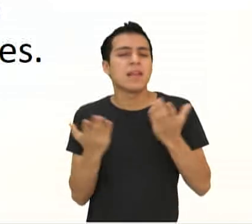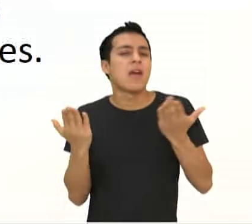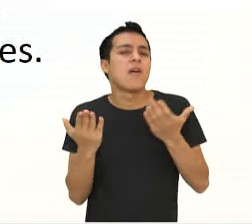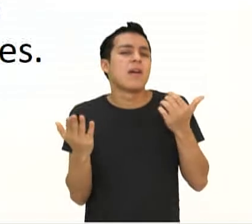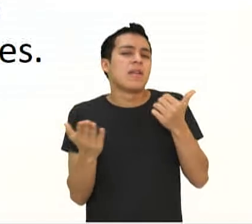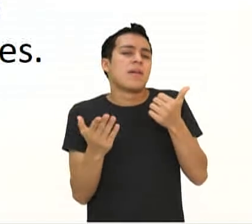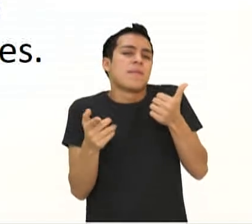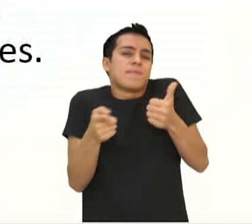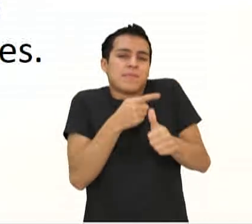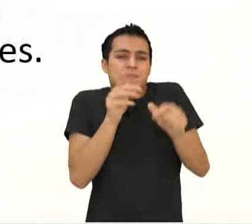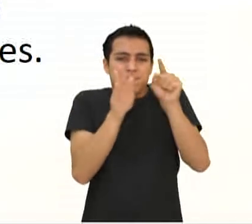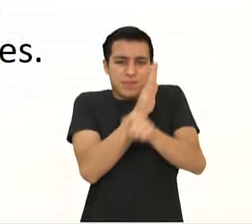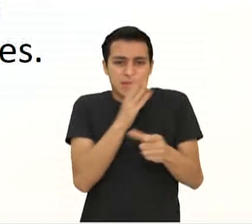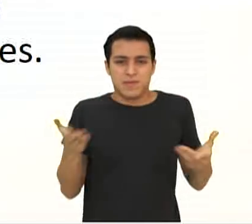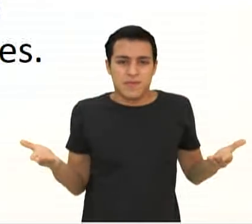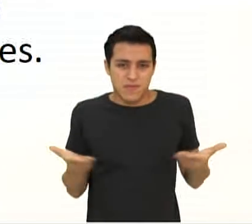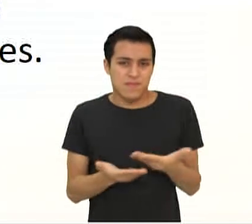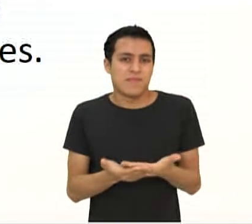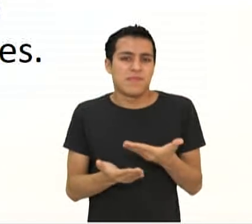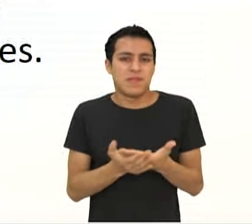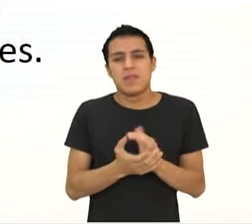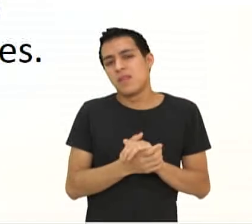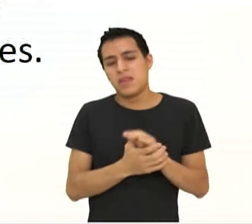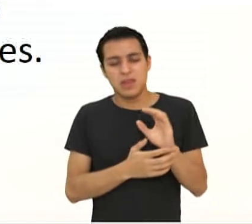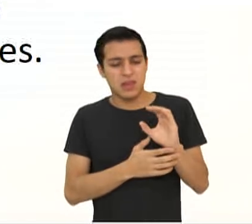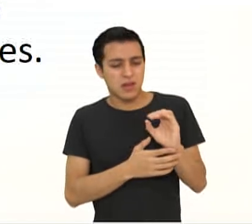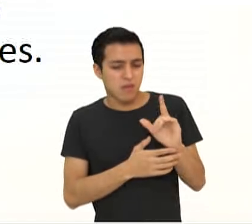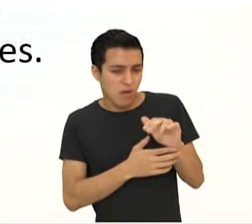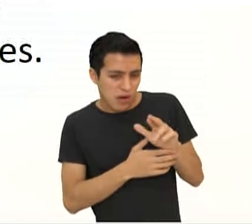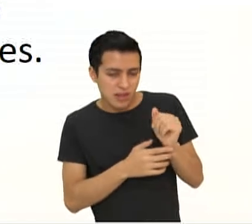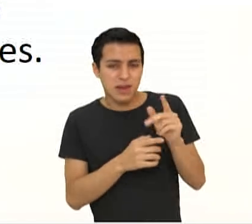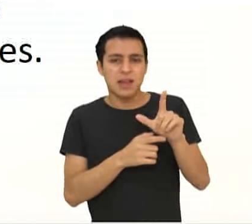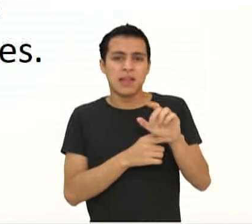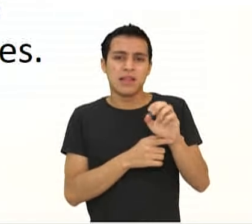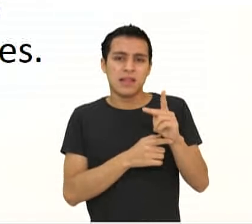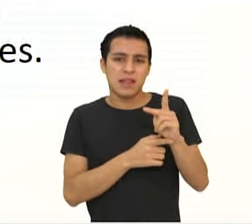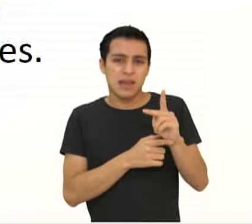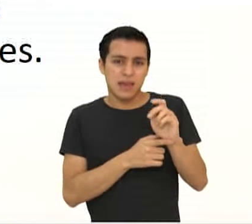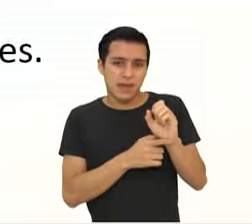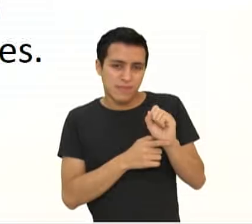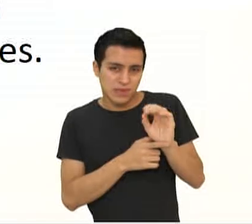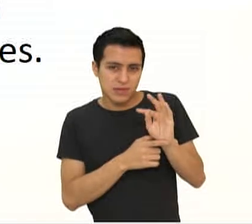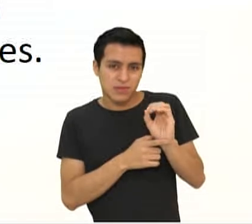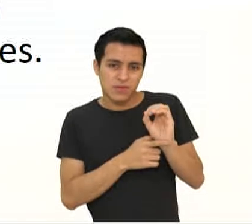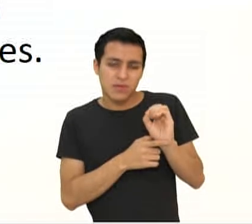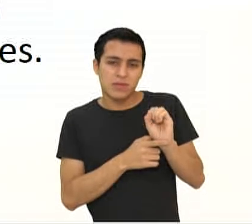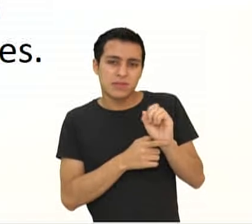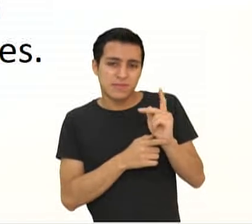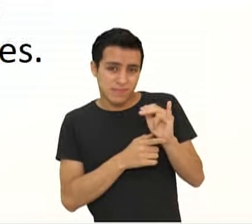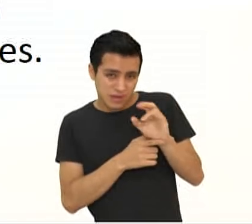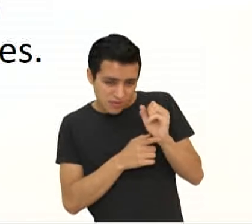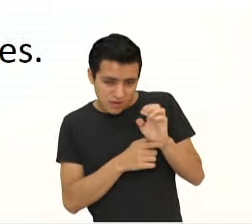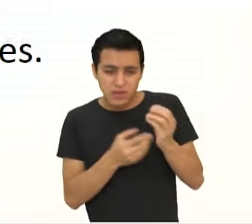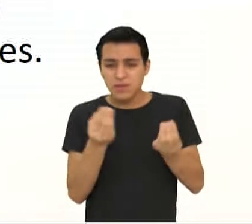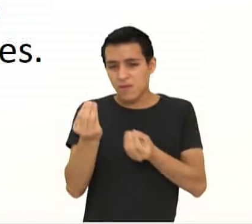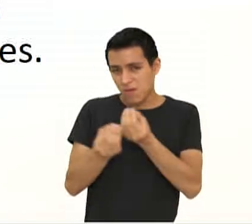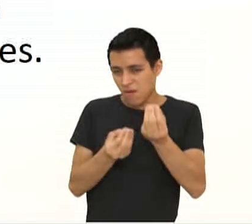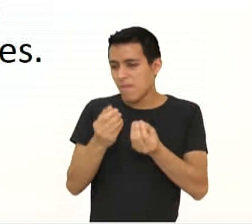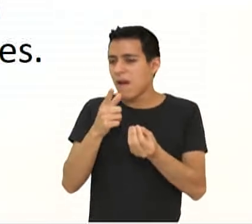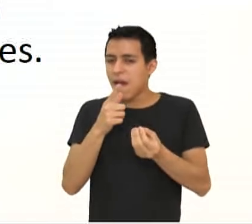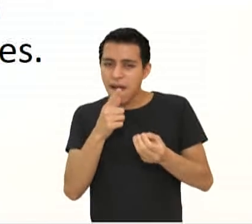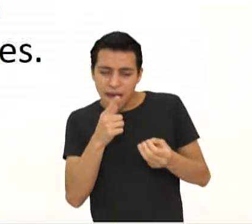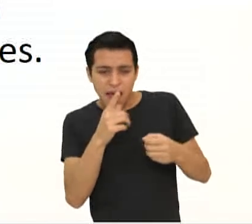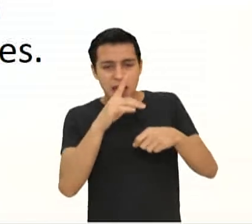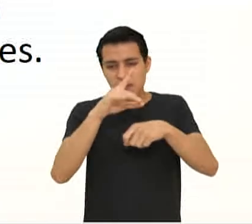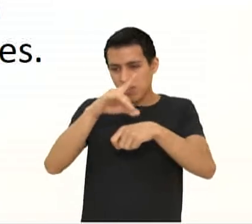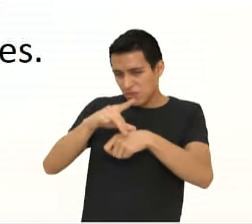nosso primeiro quiz da aula de hoje, pessoal. Cólera e leptospirose são doenças bacterianas transmitidas por água e alimentos contaminados. Sobre